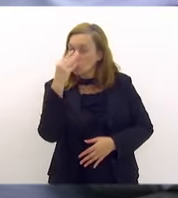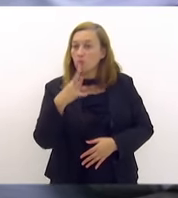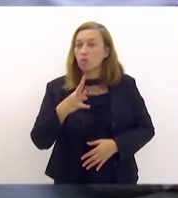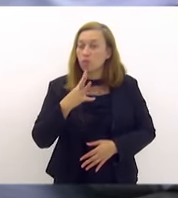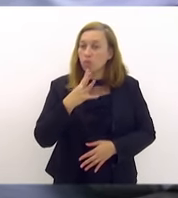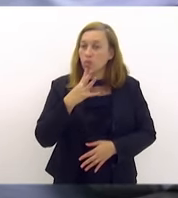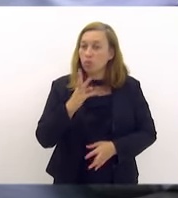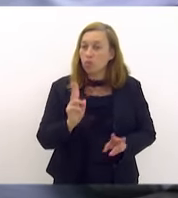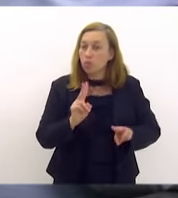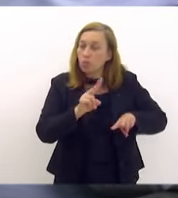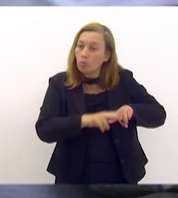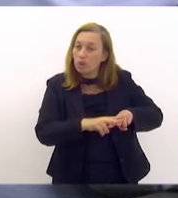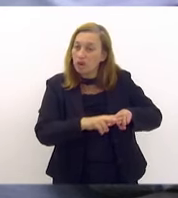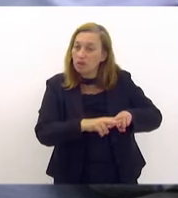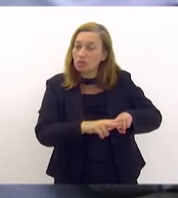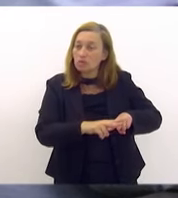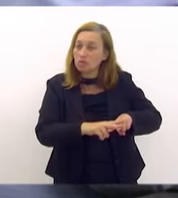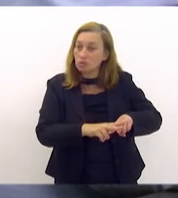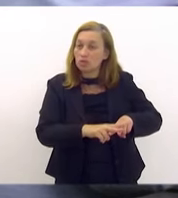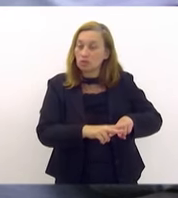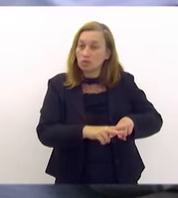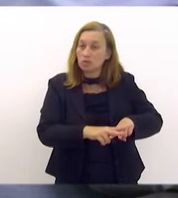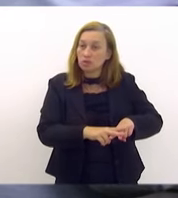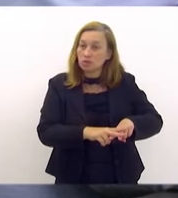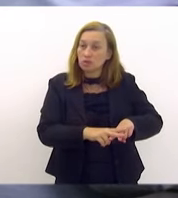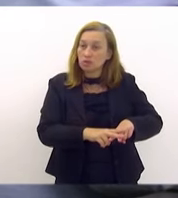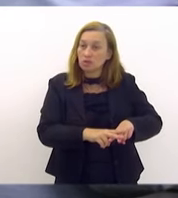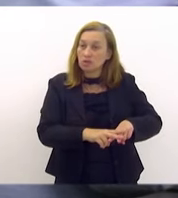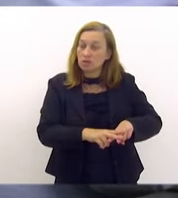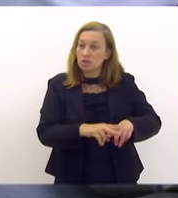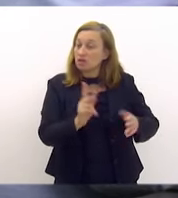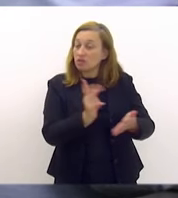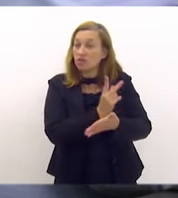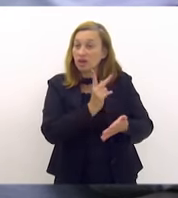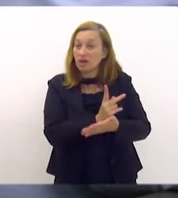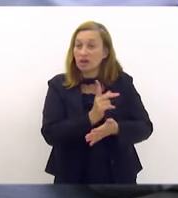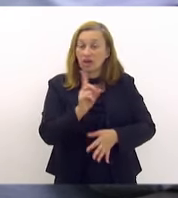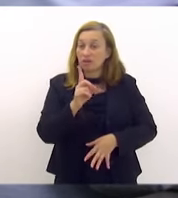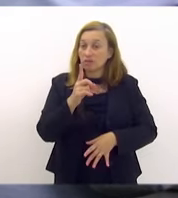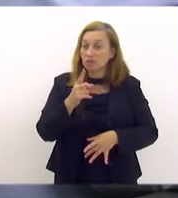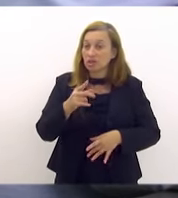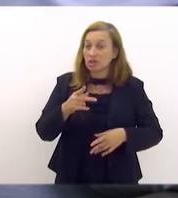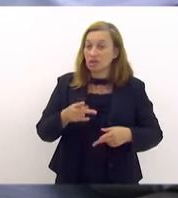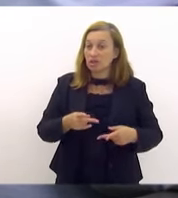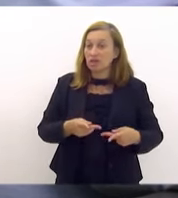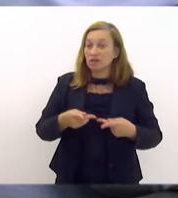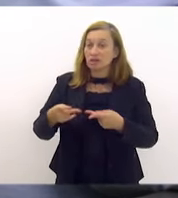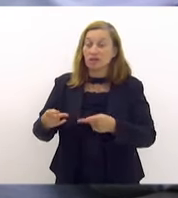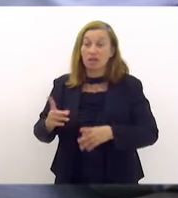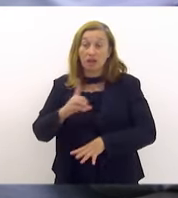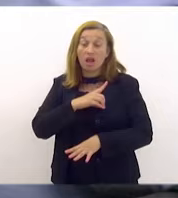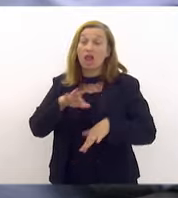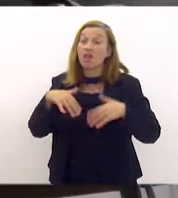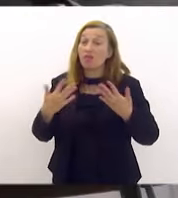equivocado ela sequer poderia estar naquele álbum porque ela não tinha passado sequer pela delegacia Então até então